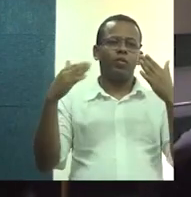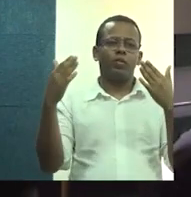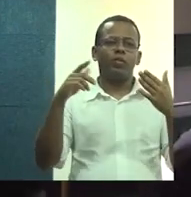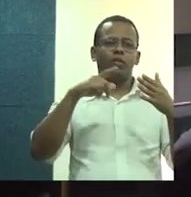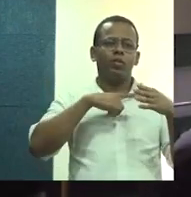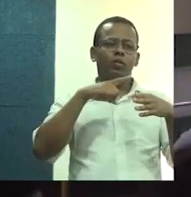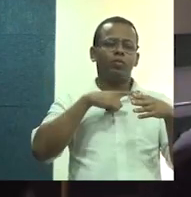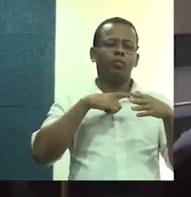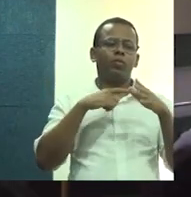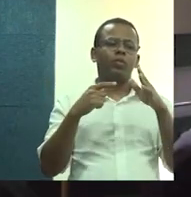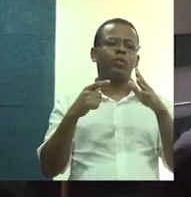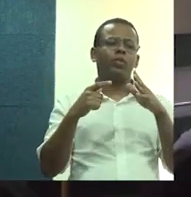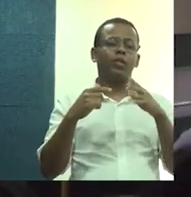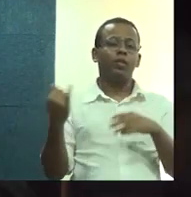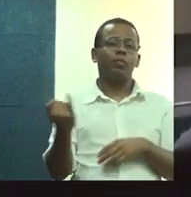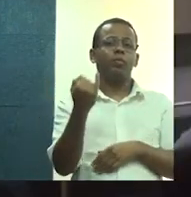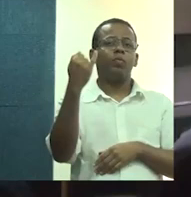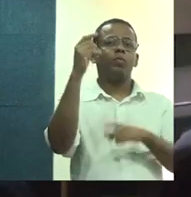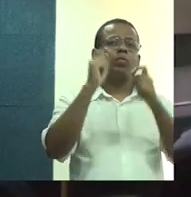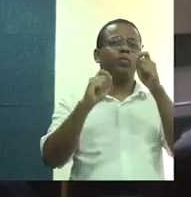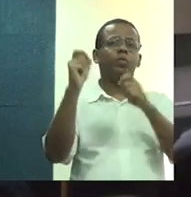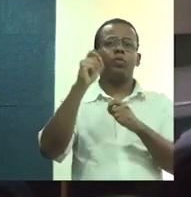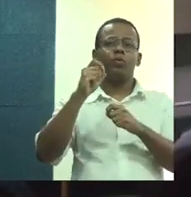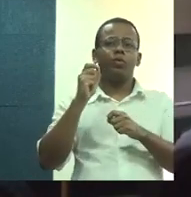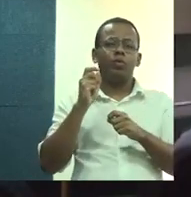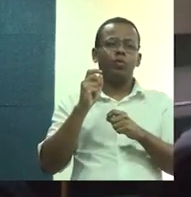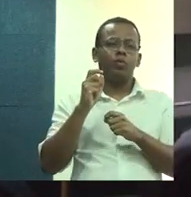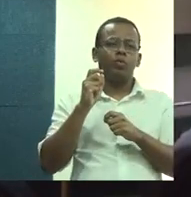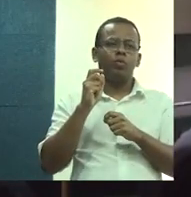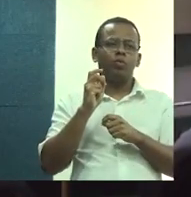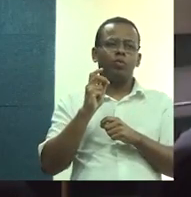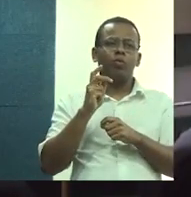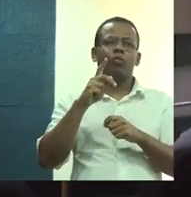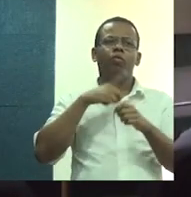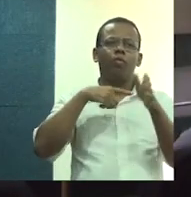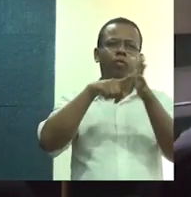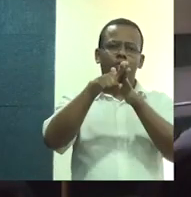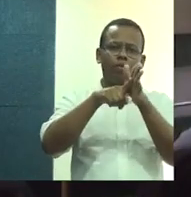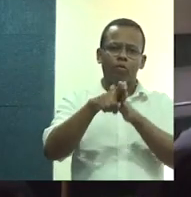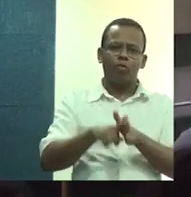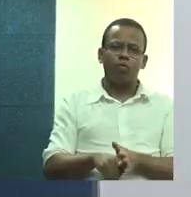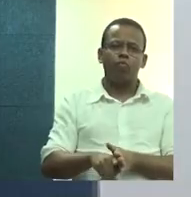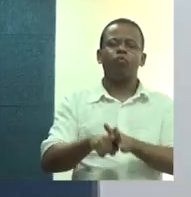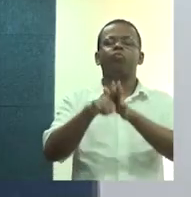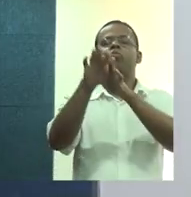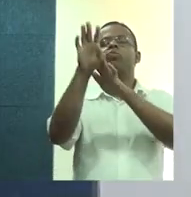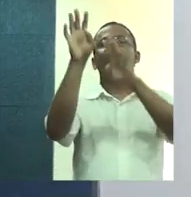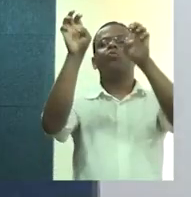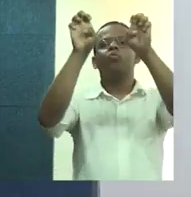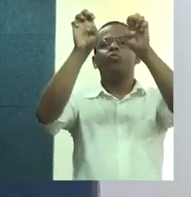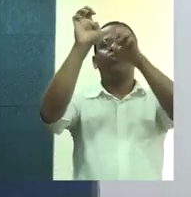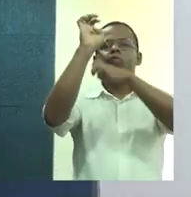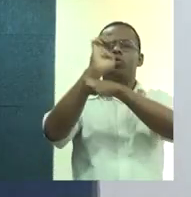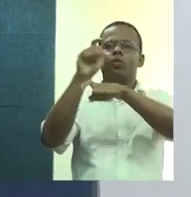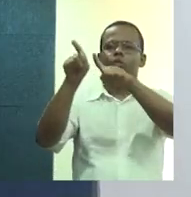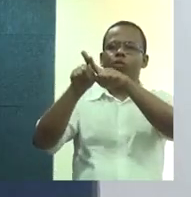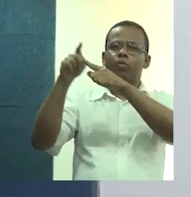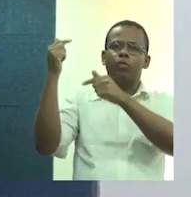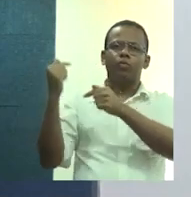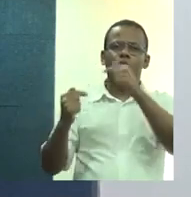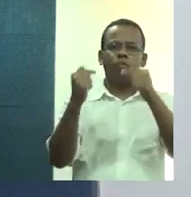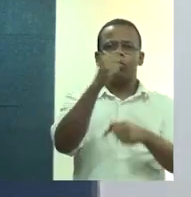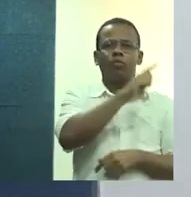traz a condição de que é muito importante a gente permeabilizar o estado e as políticas públicas as